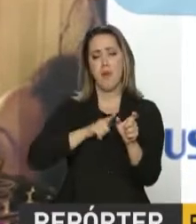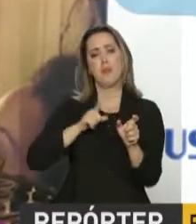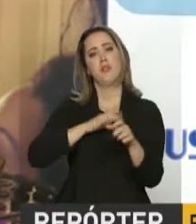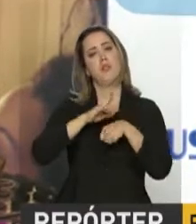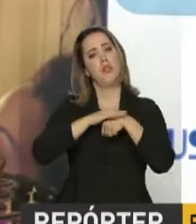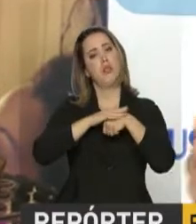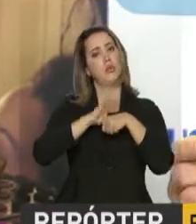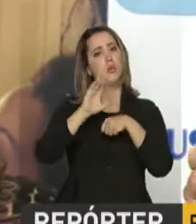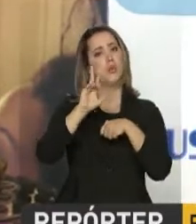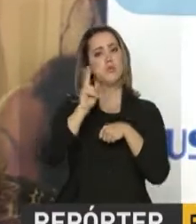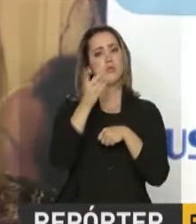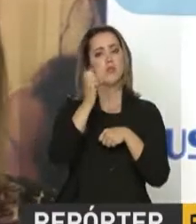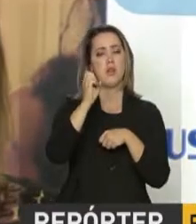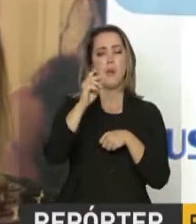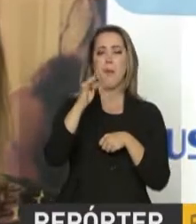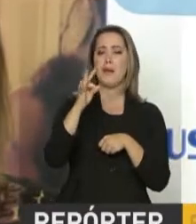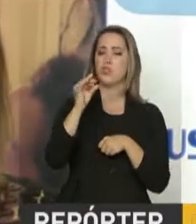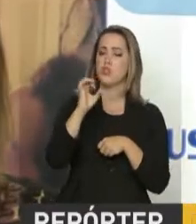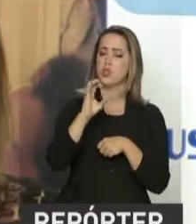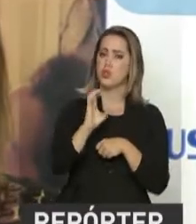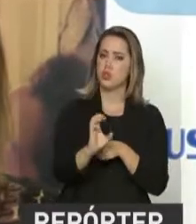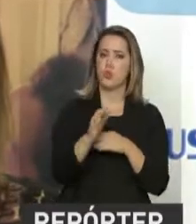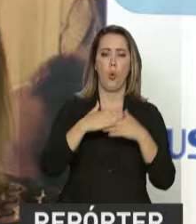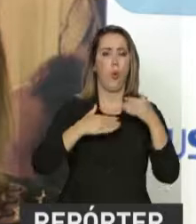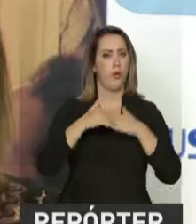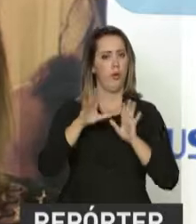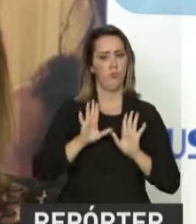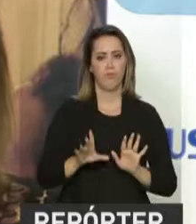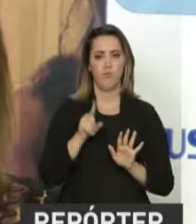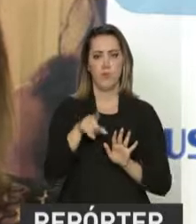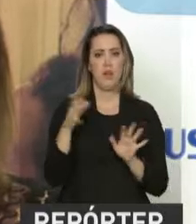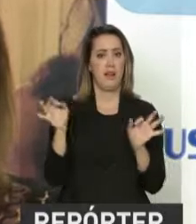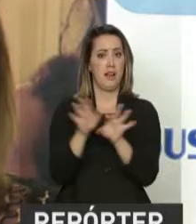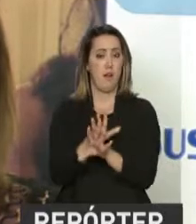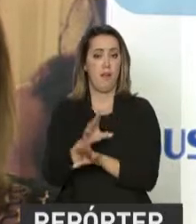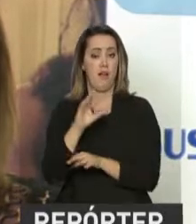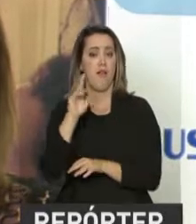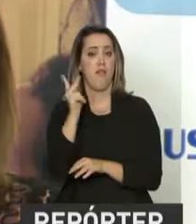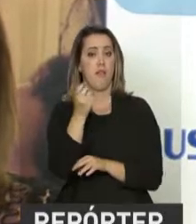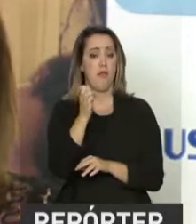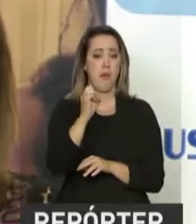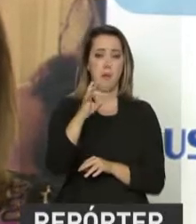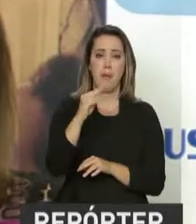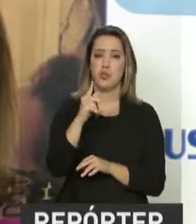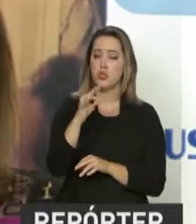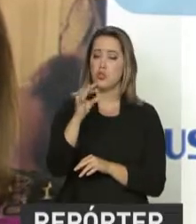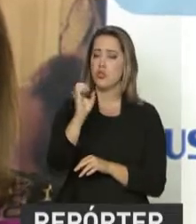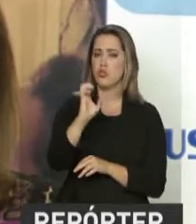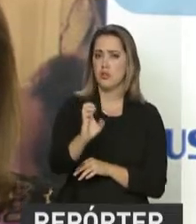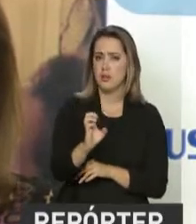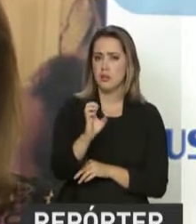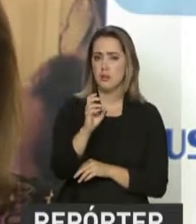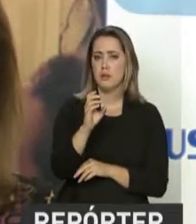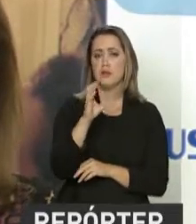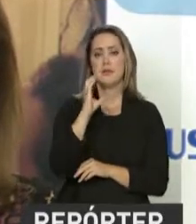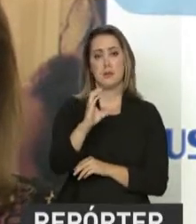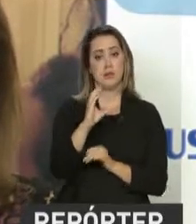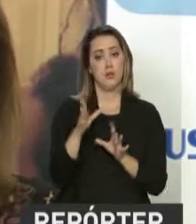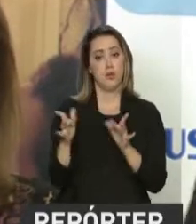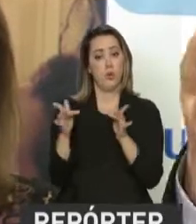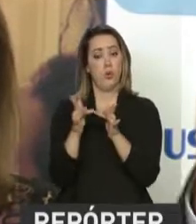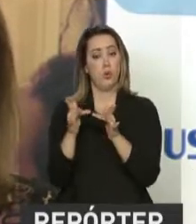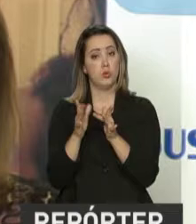qualquer nível delas é o nosso objetivo é eliminar a hepatite c e faremos isso e um acordo com duas farmacêuticas